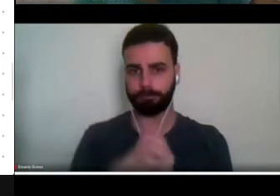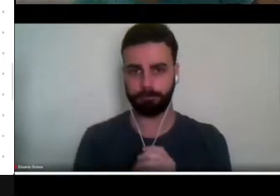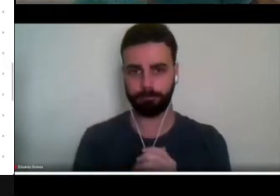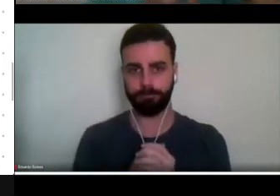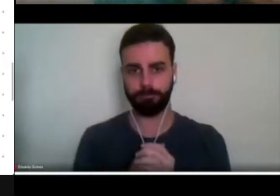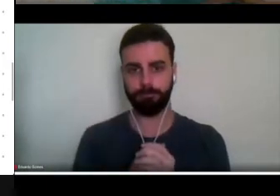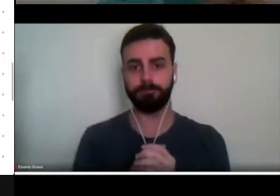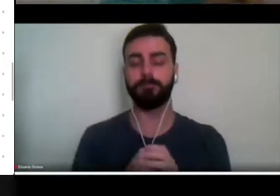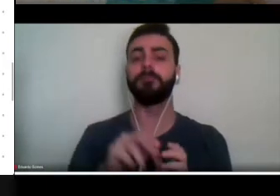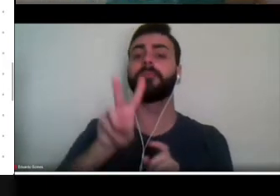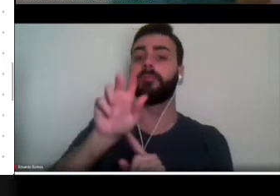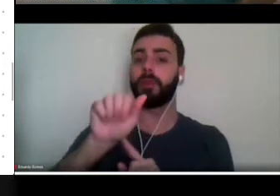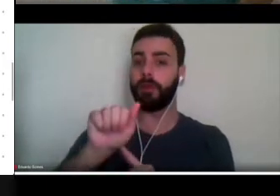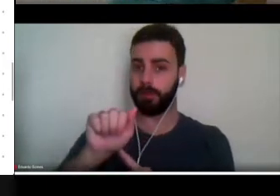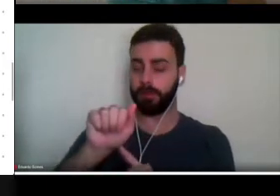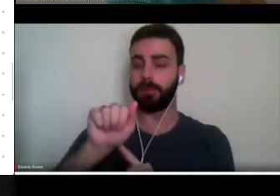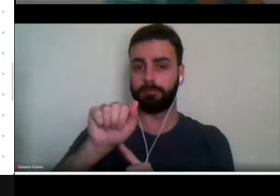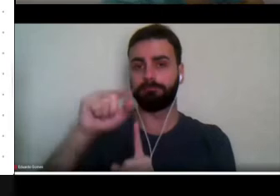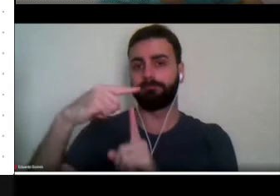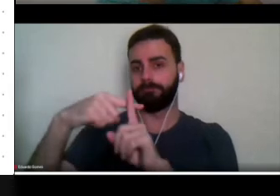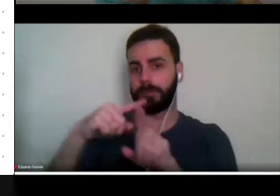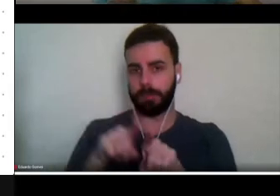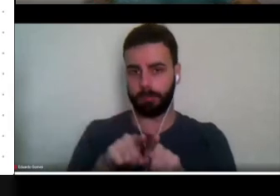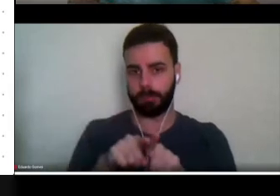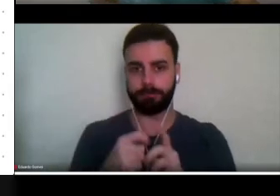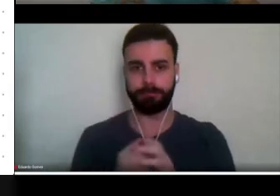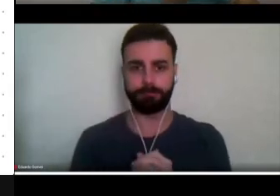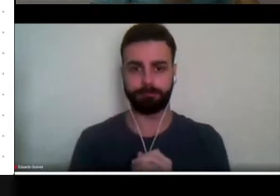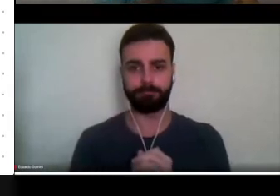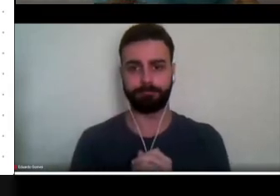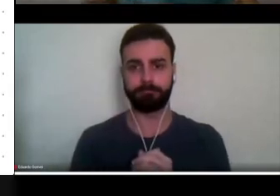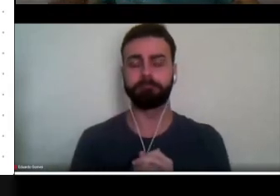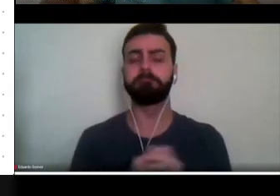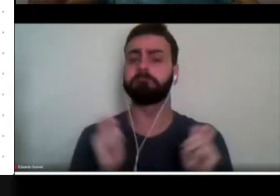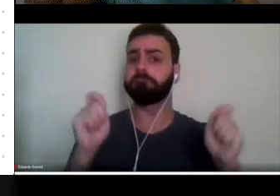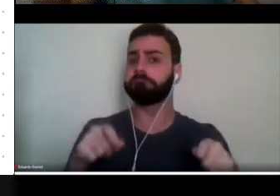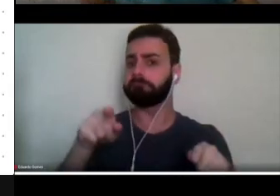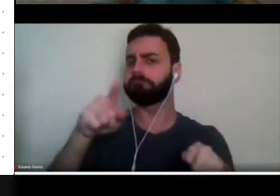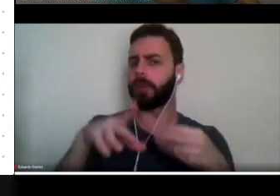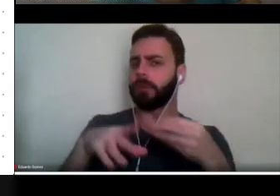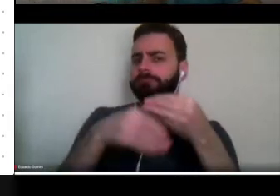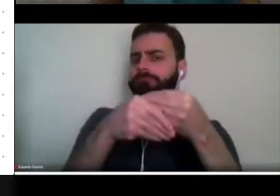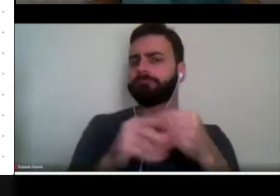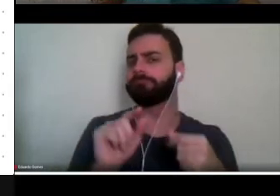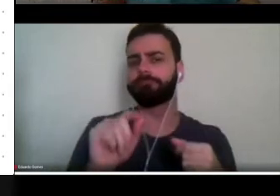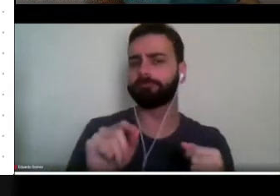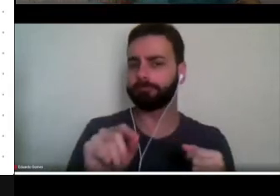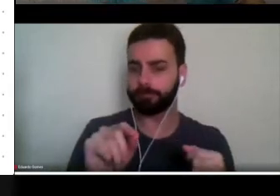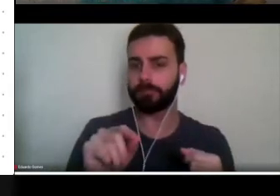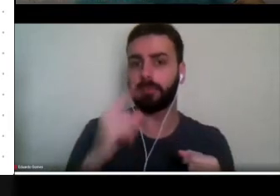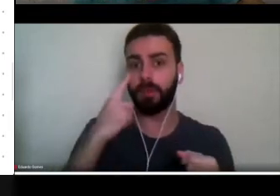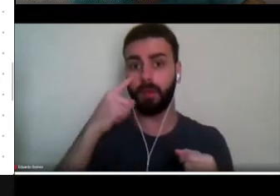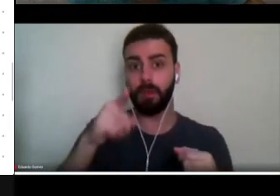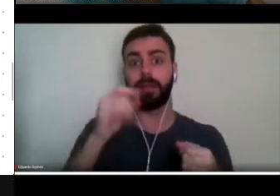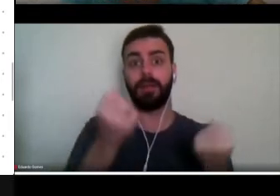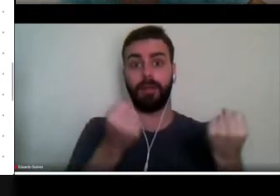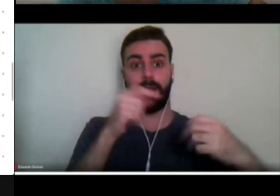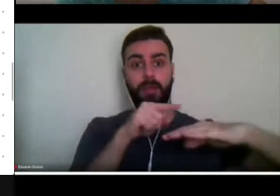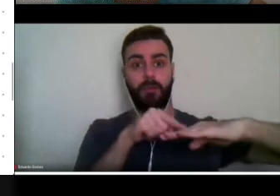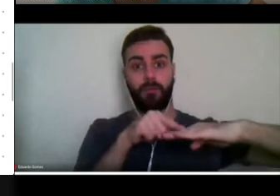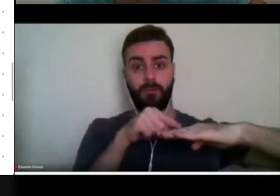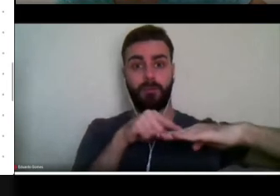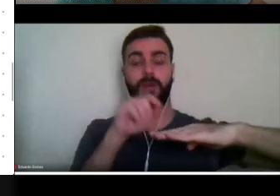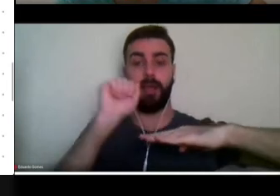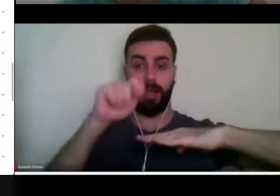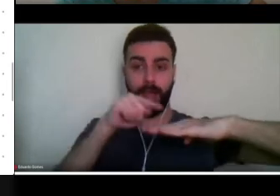mais, né? Observem que para o carro A, eu tenho uma concavidade da curva positiva. Então,